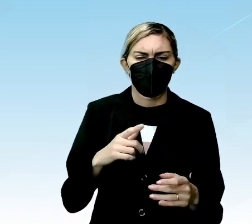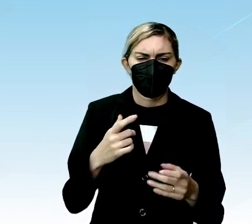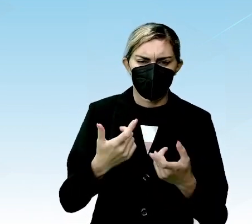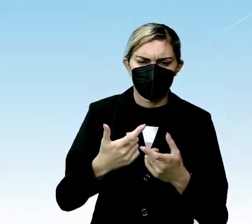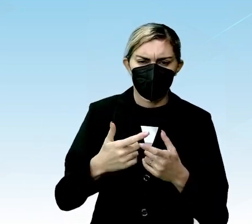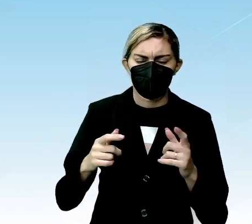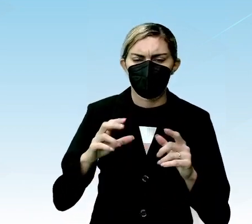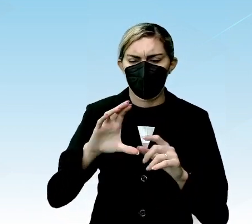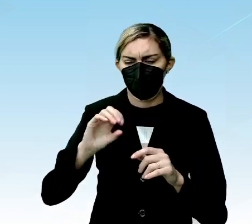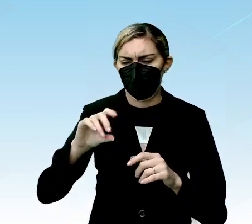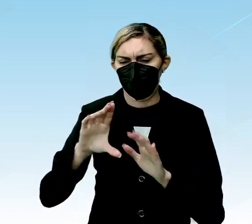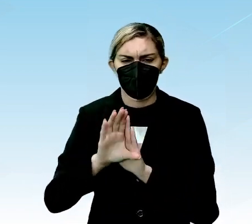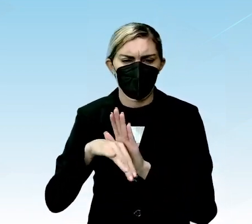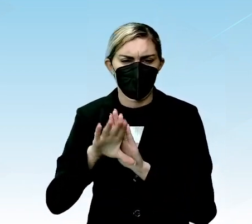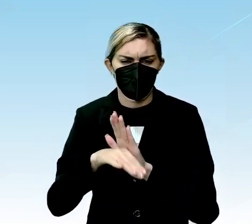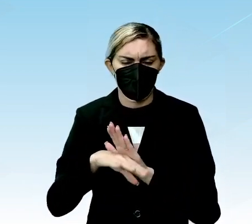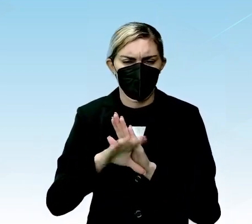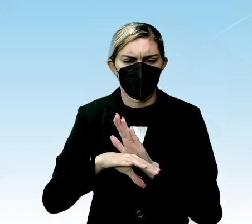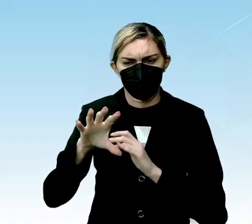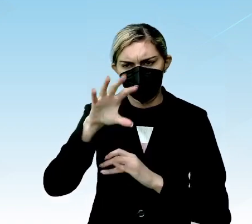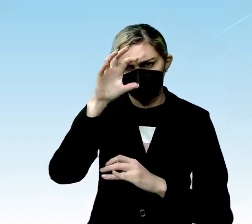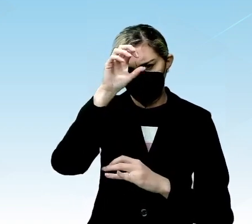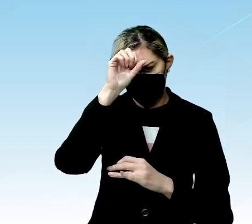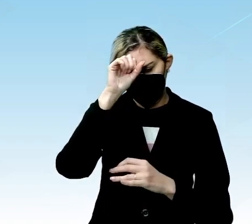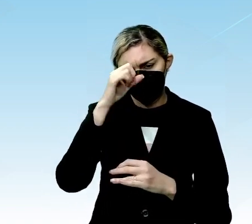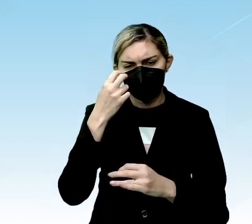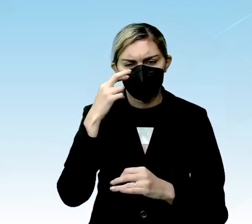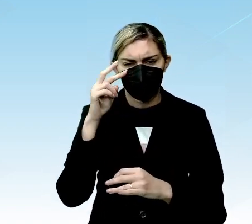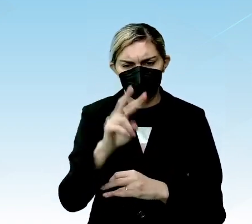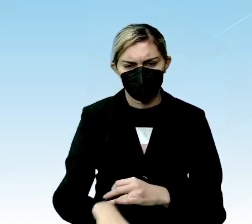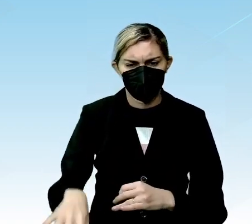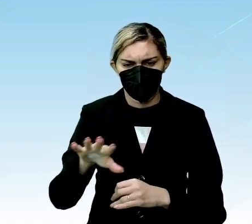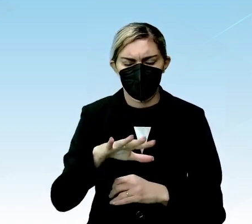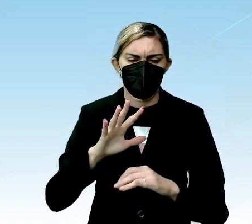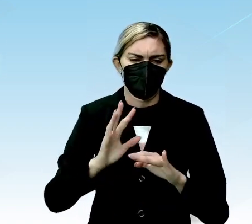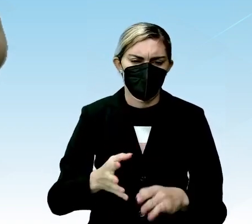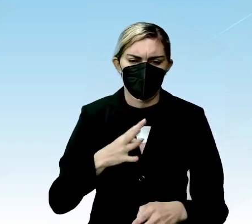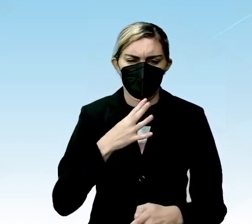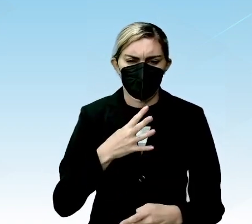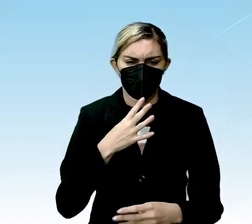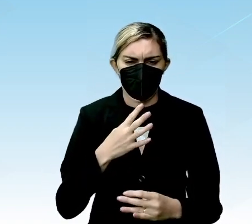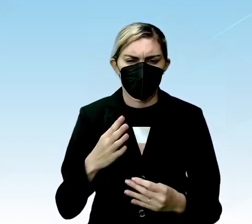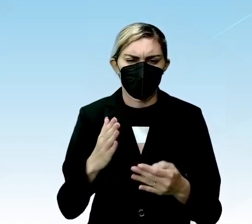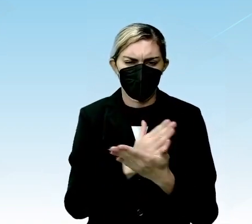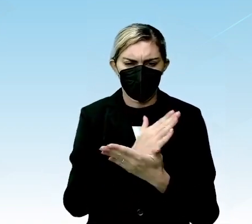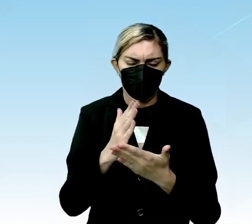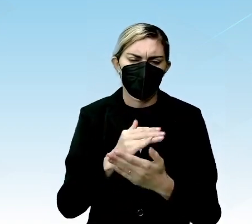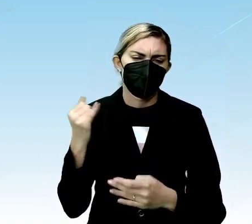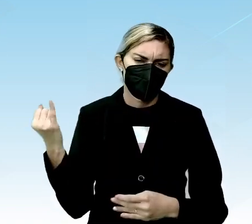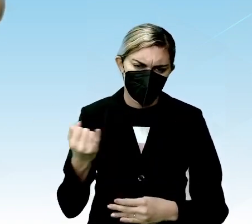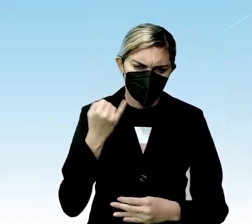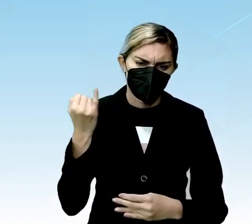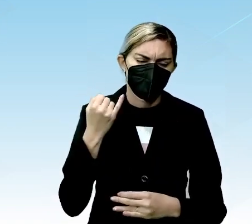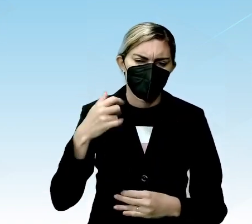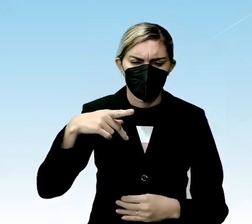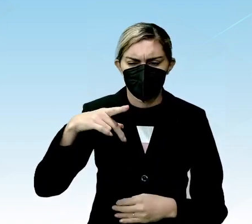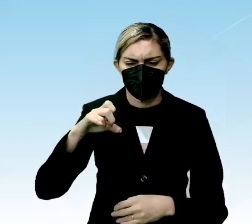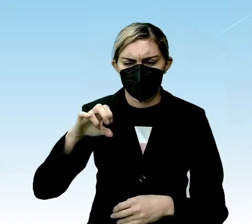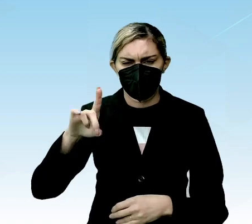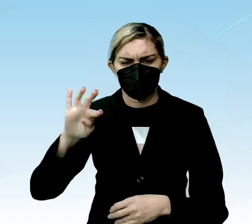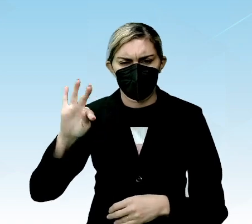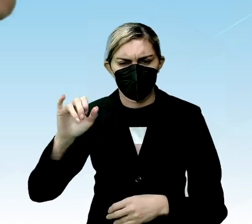grande codificador do espiritismo. Então veja só, a gente já conhece o que? Alguns pontos importantes. O Pentateuco,